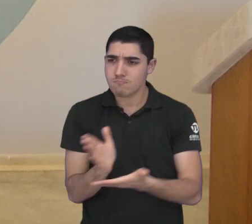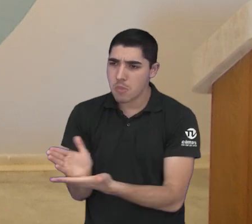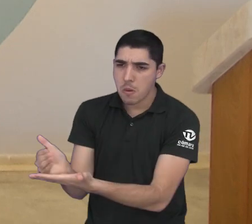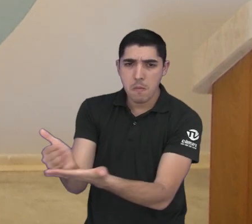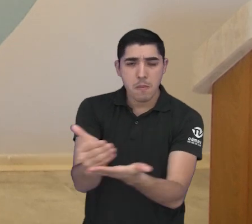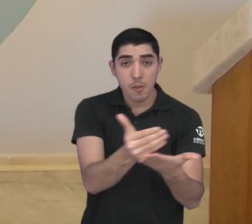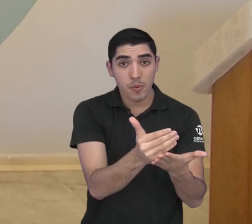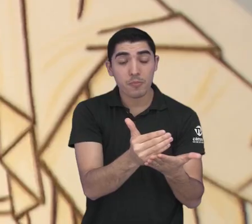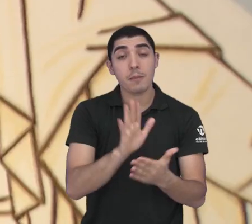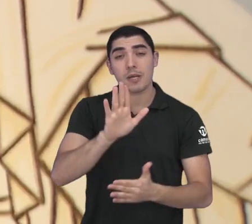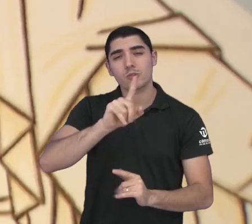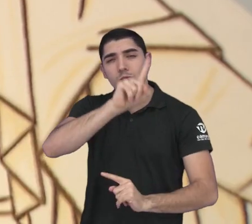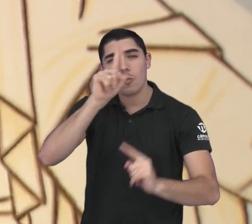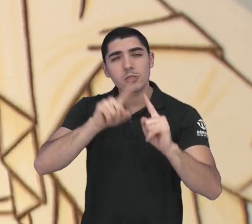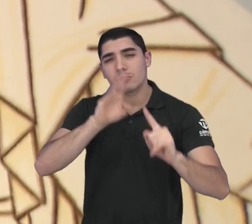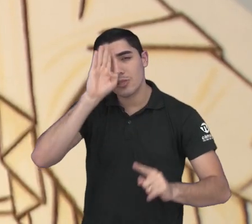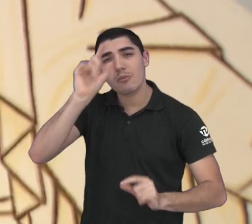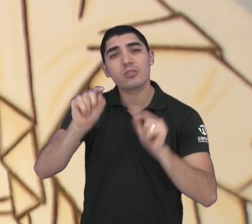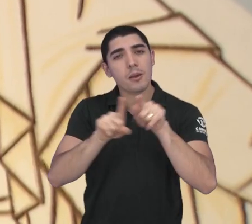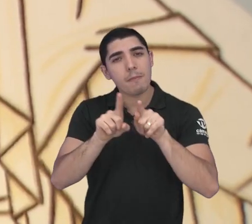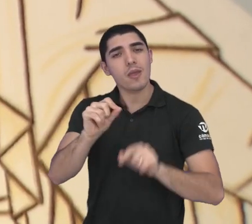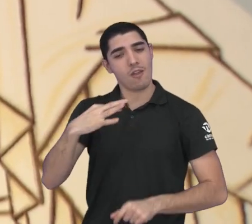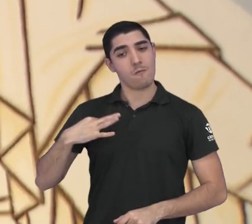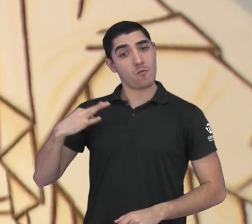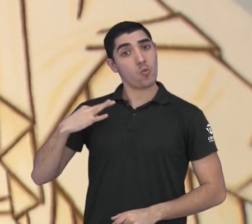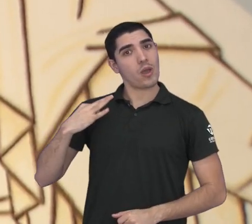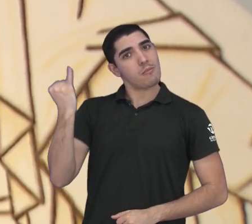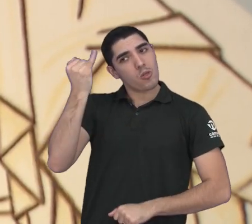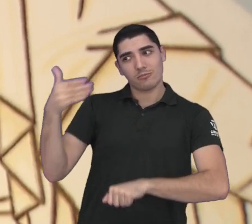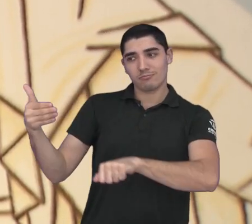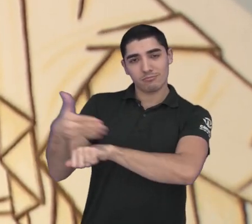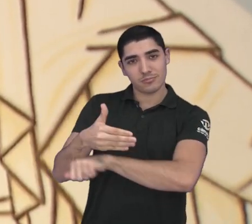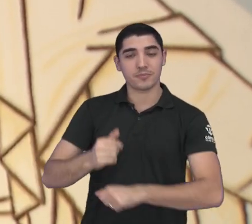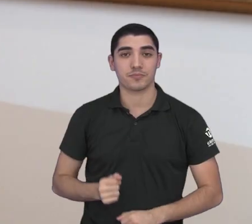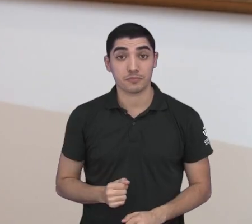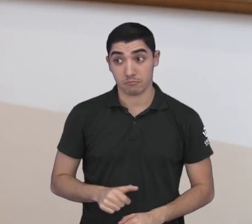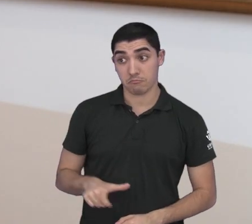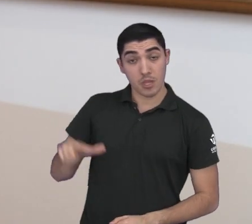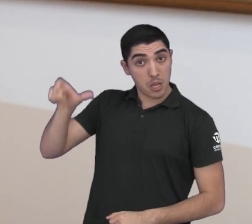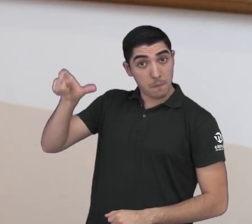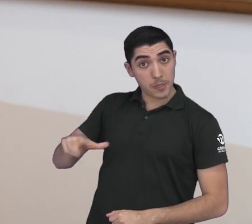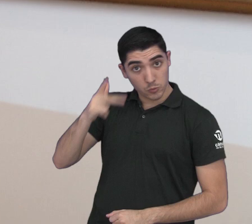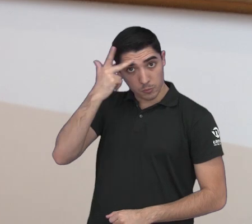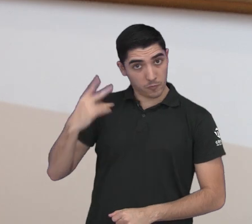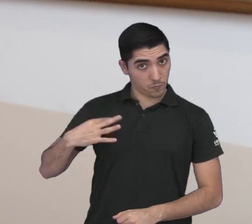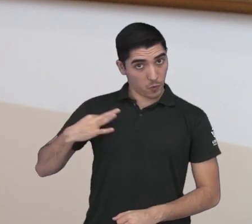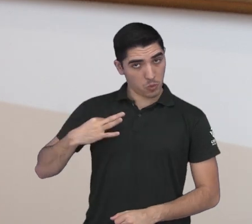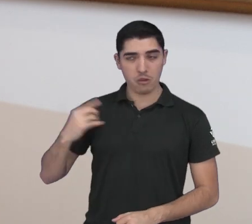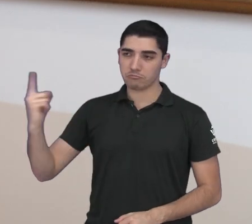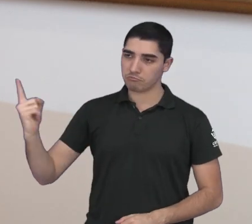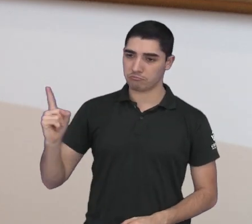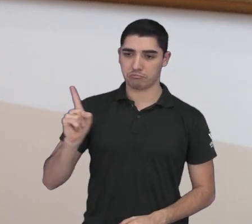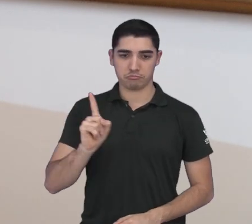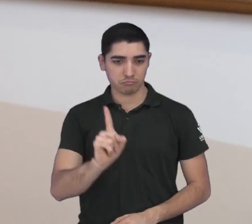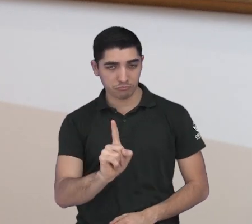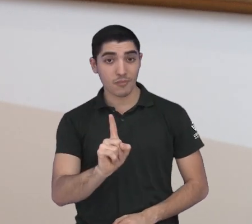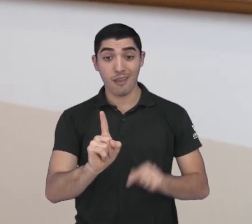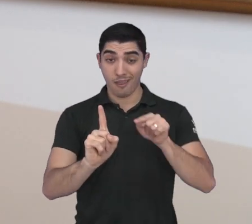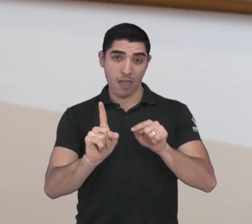grupos religiosos, a mensagem do voluntariado também é importante. O voluntário vem fazer o